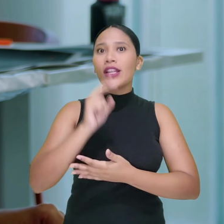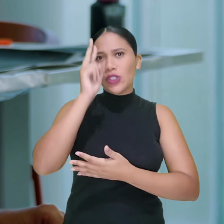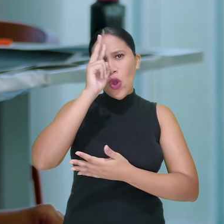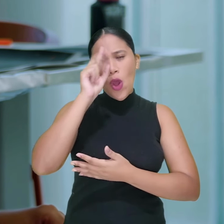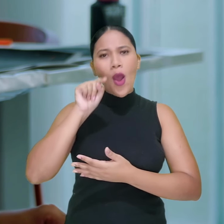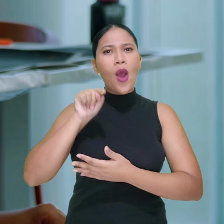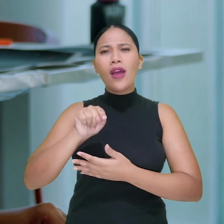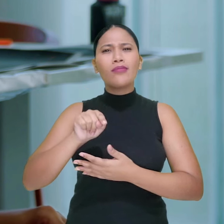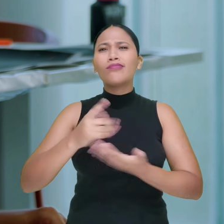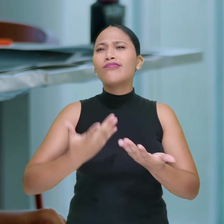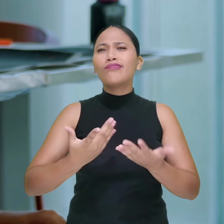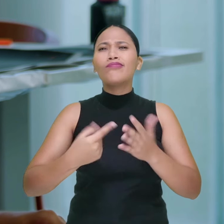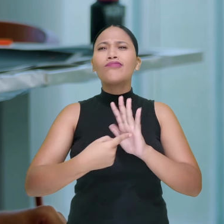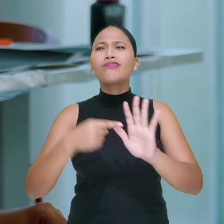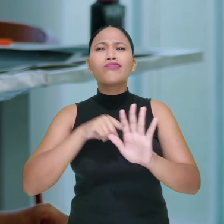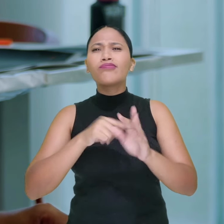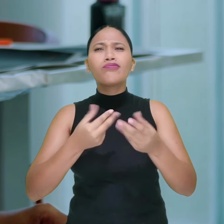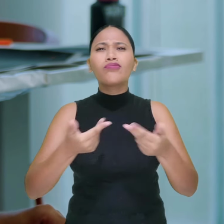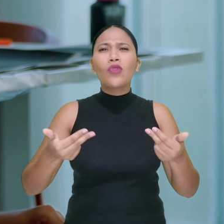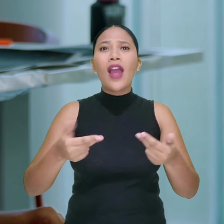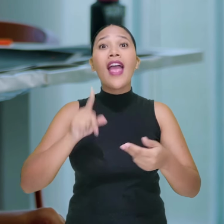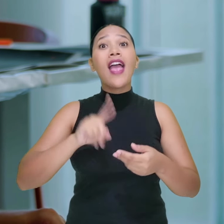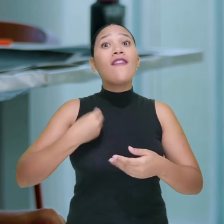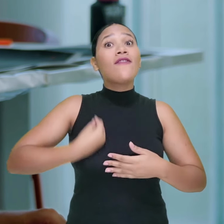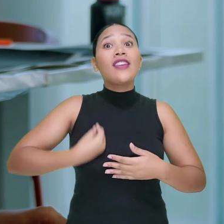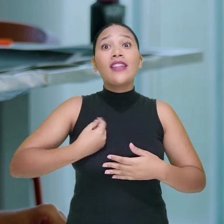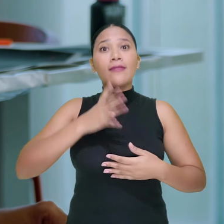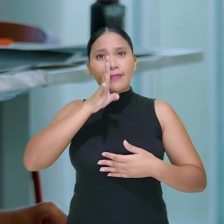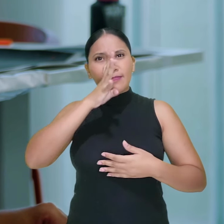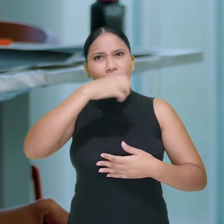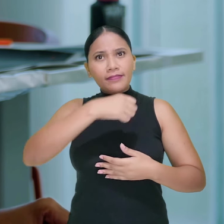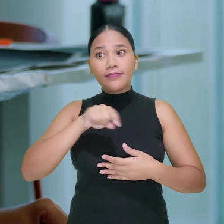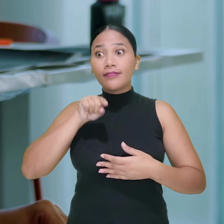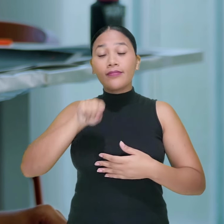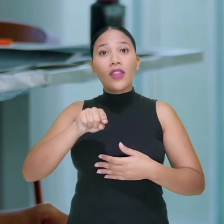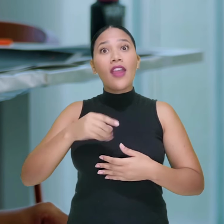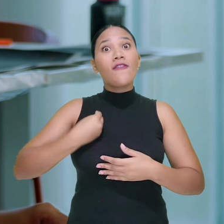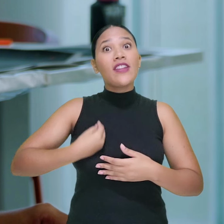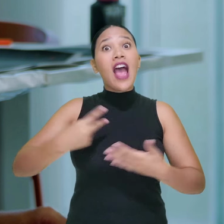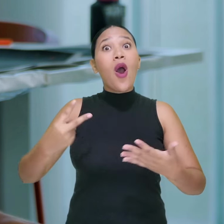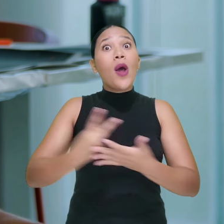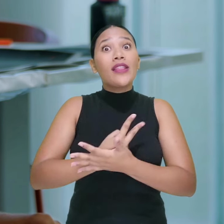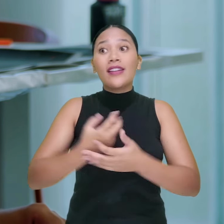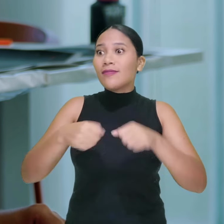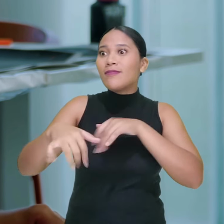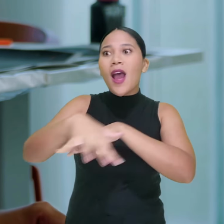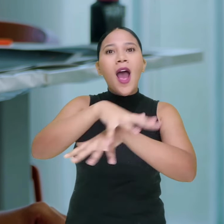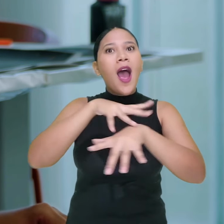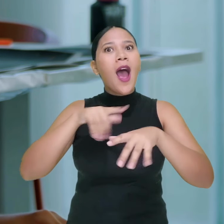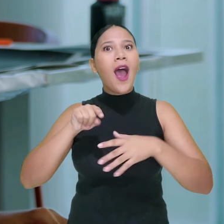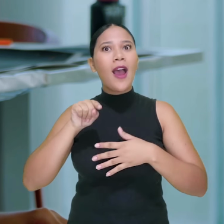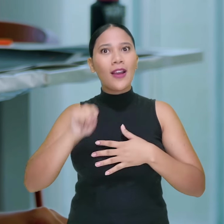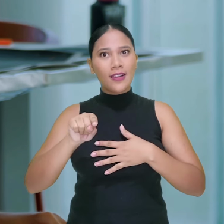O que torna a história Revenguer uma história sobre vingar a vida, né? Revenguer é o lugar onde a vida se vinga,